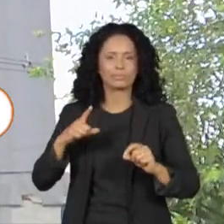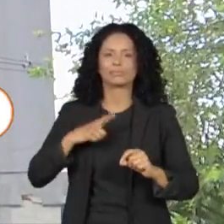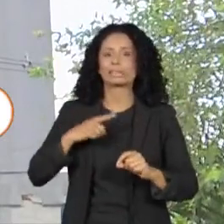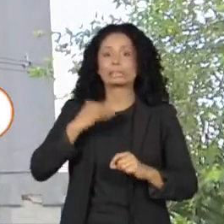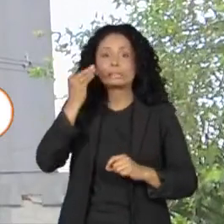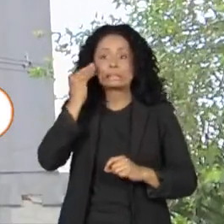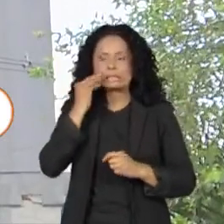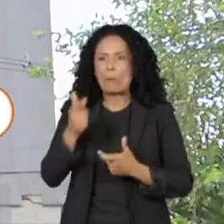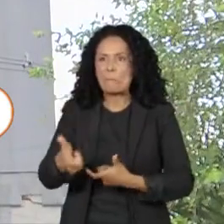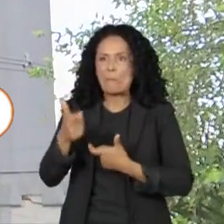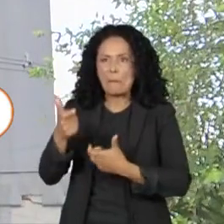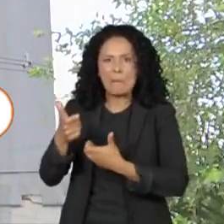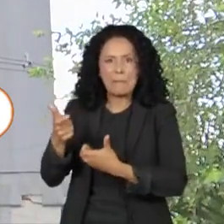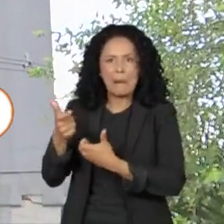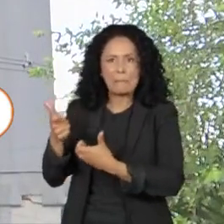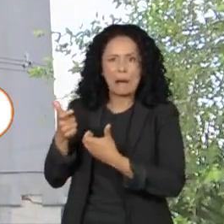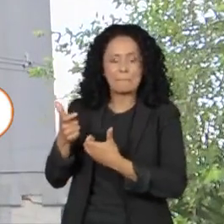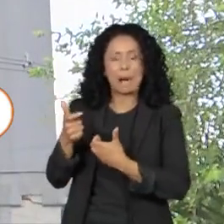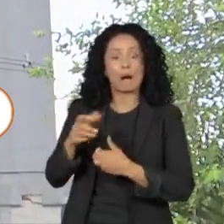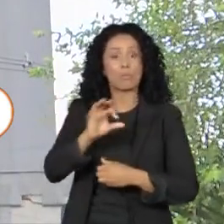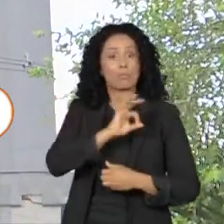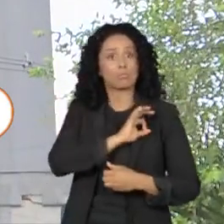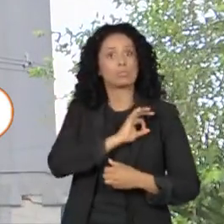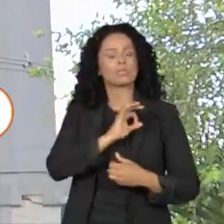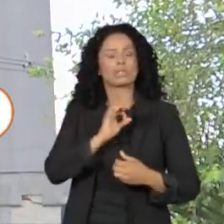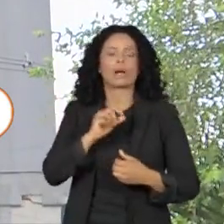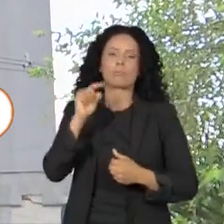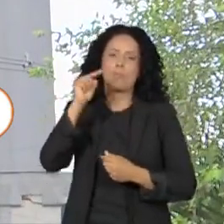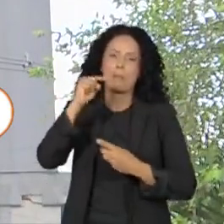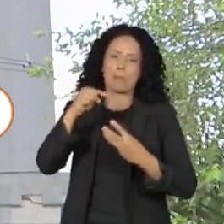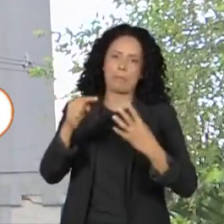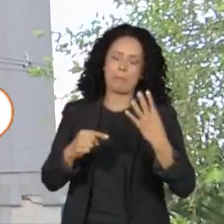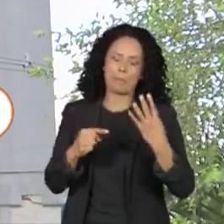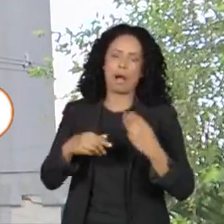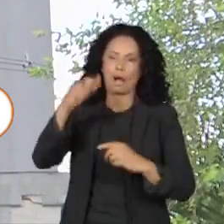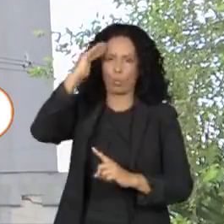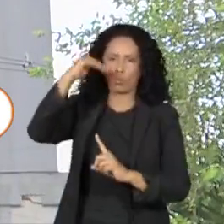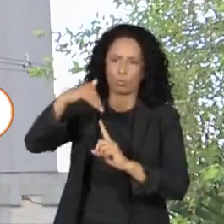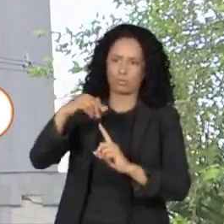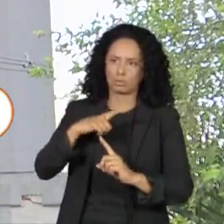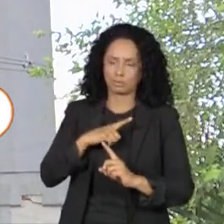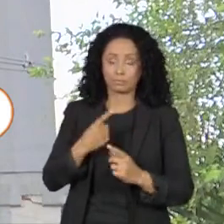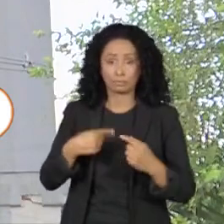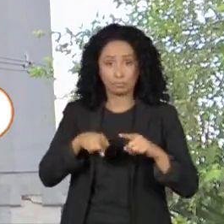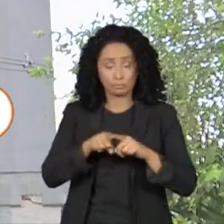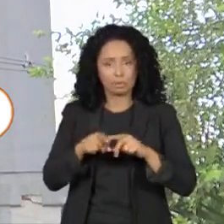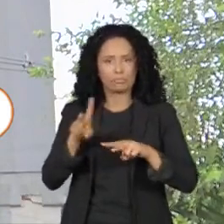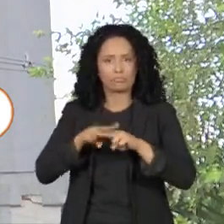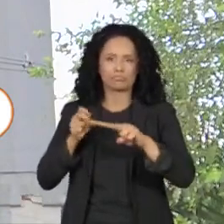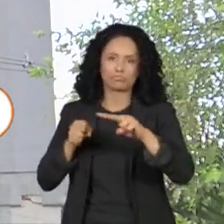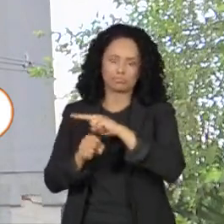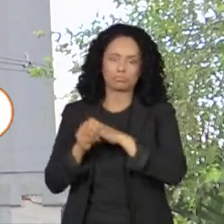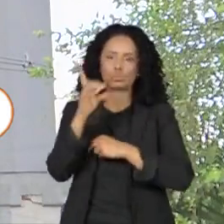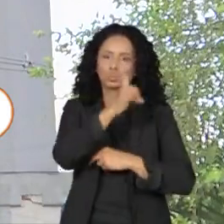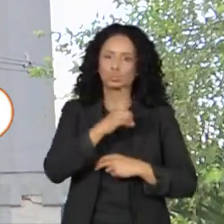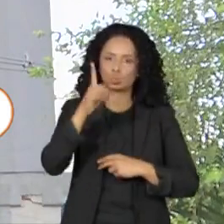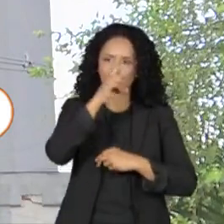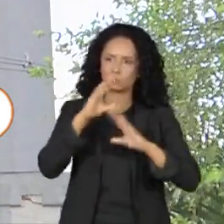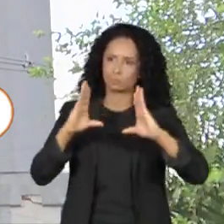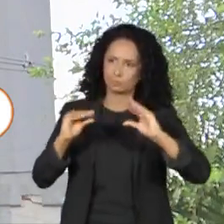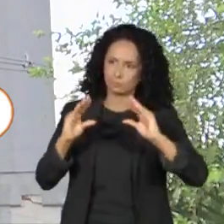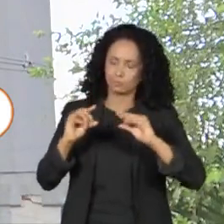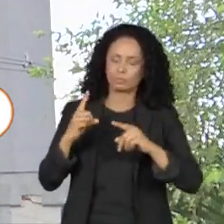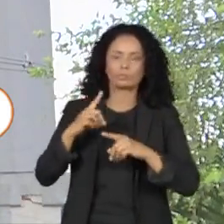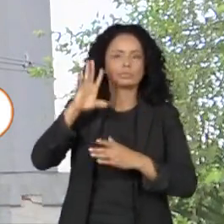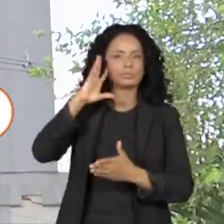que estava na casa dele, tentando cumprir então esse mandado de prisão. Ele foi preso na noite do último domingo por determinação